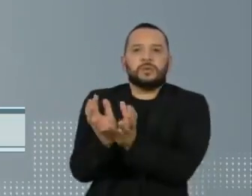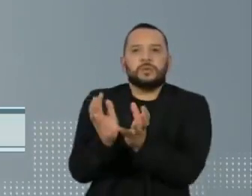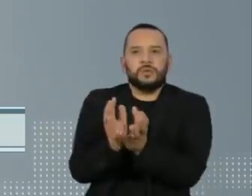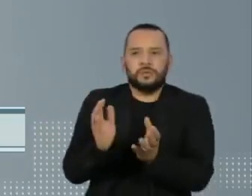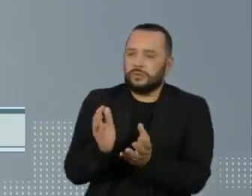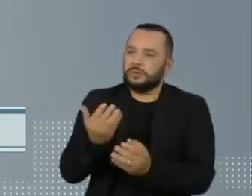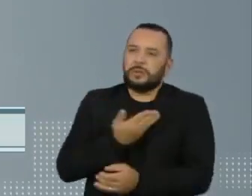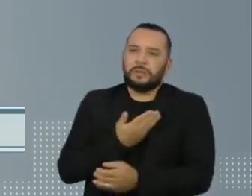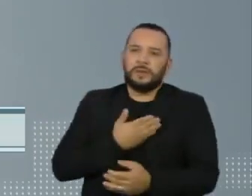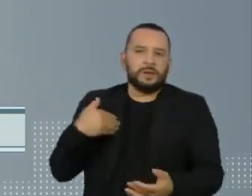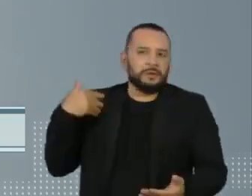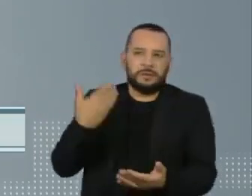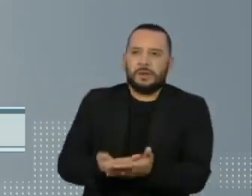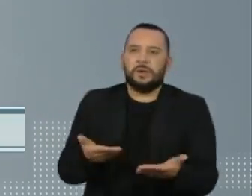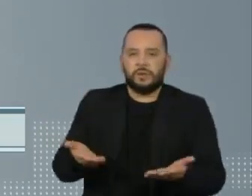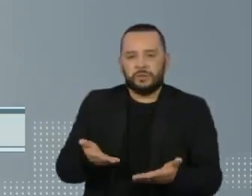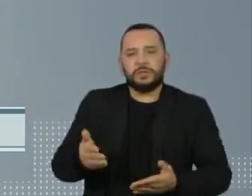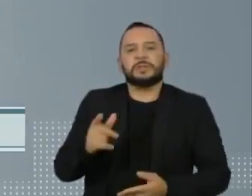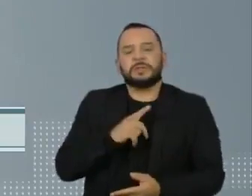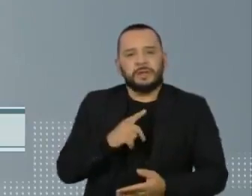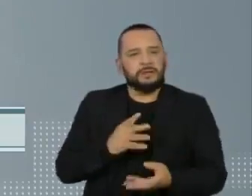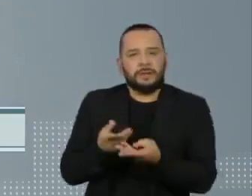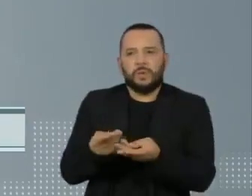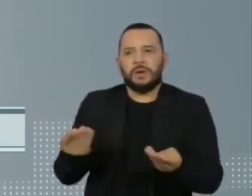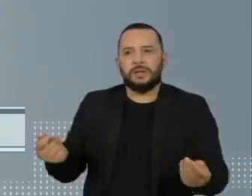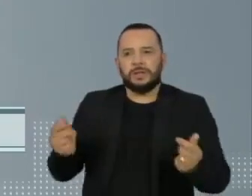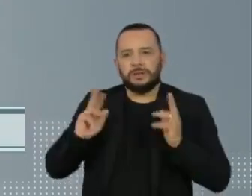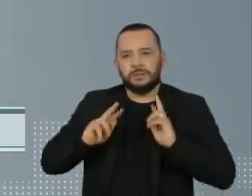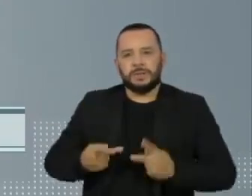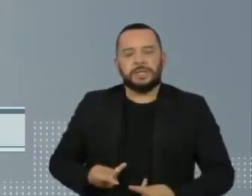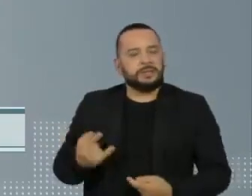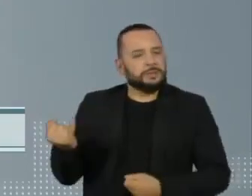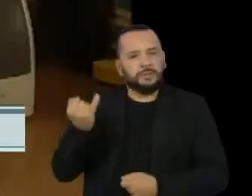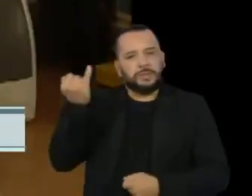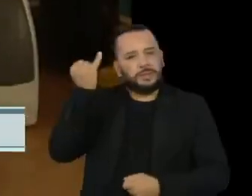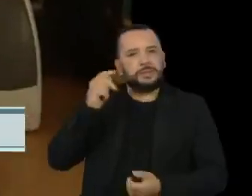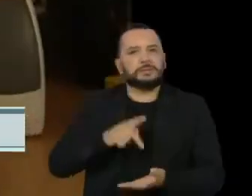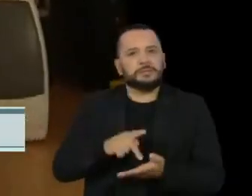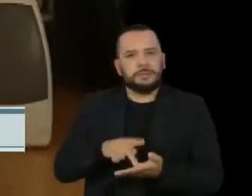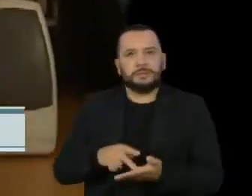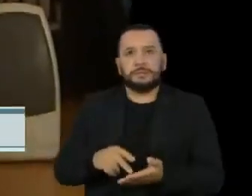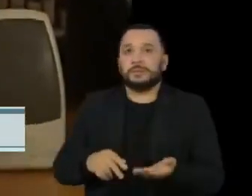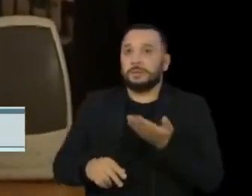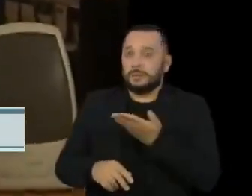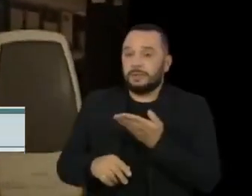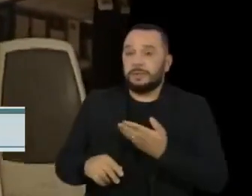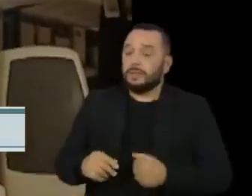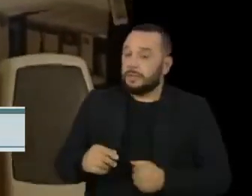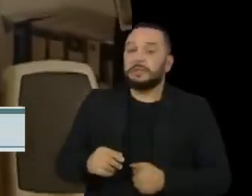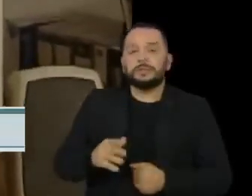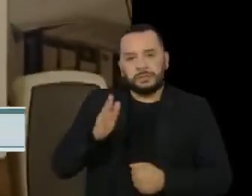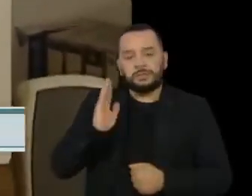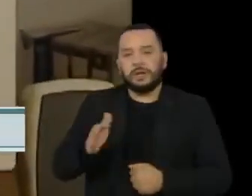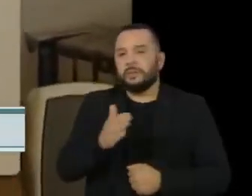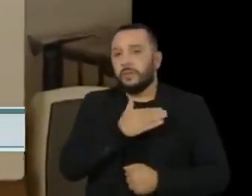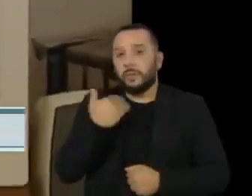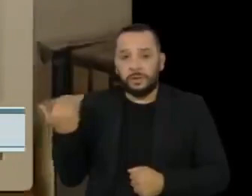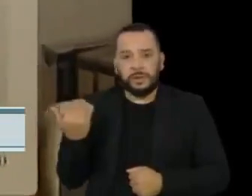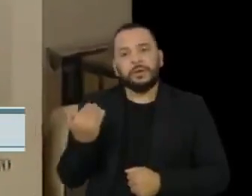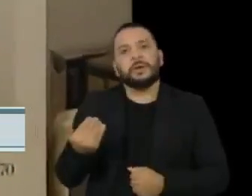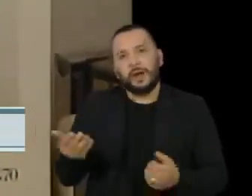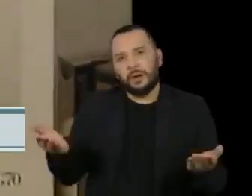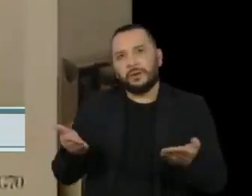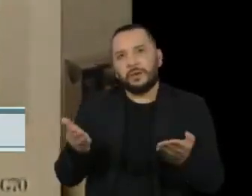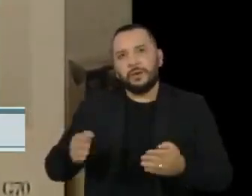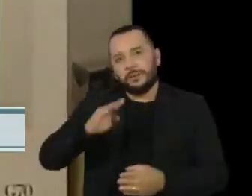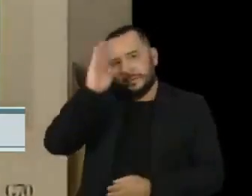hoje, mas manteve qualidades humanas importantes e cada vez mais raras. Alexander Mandic deixa um país conectado à